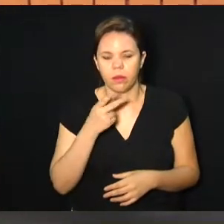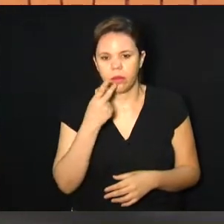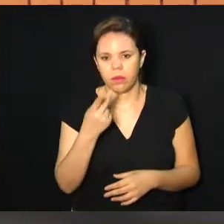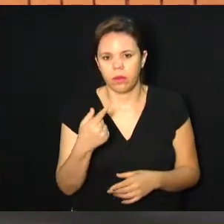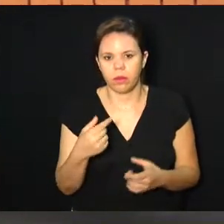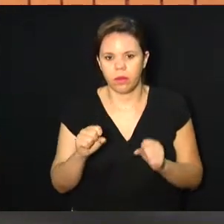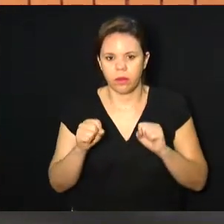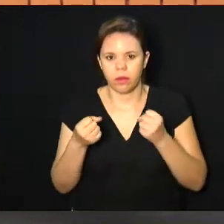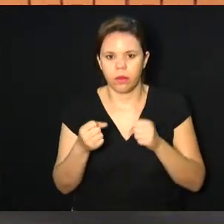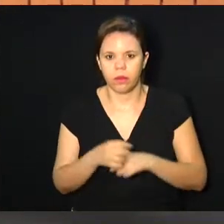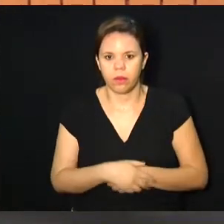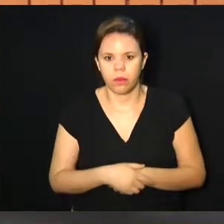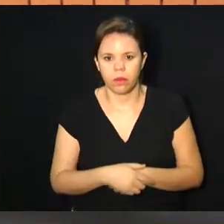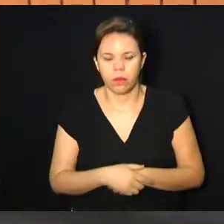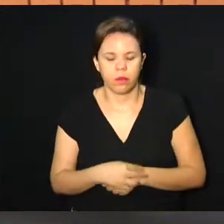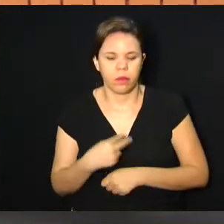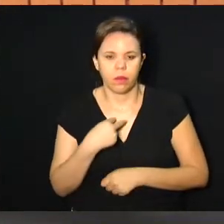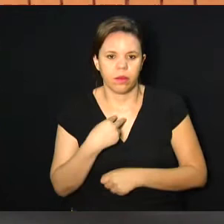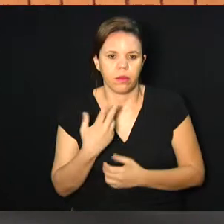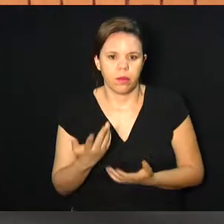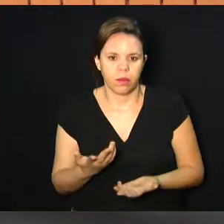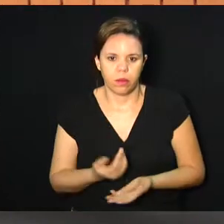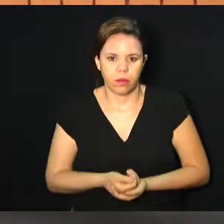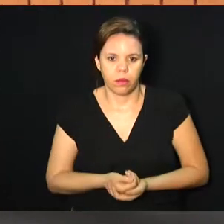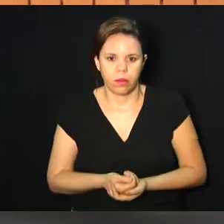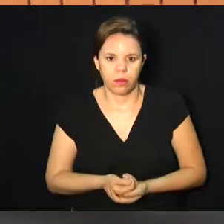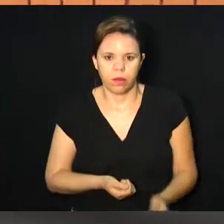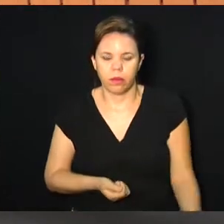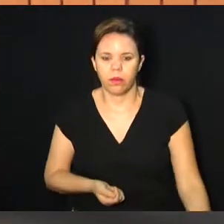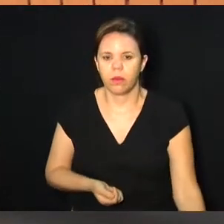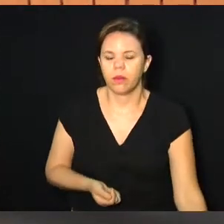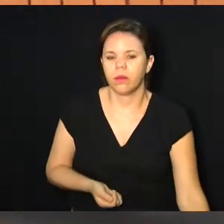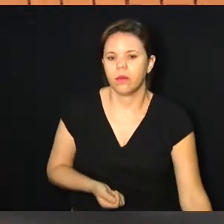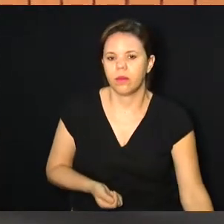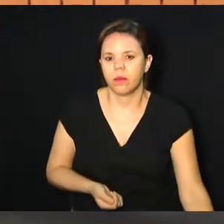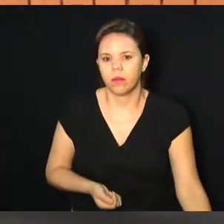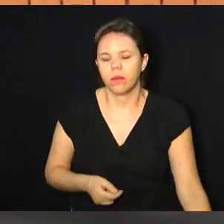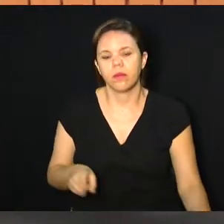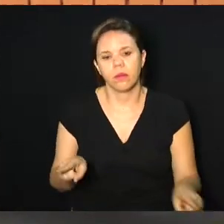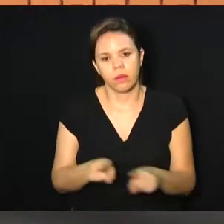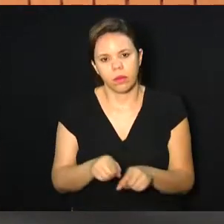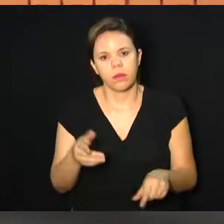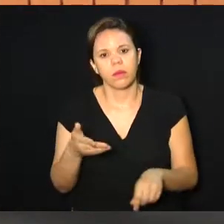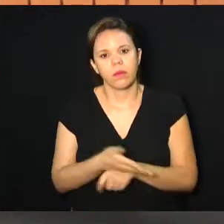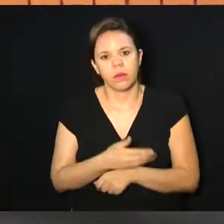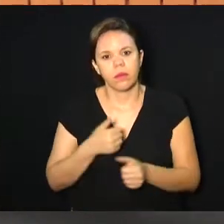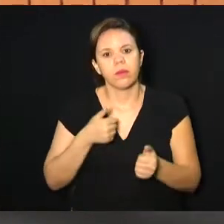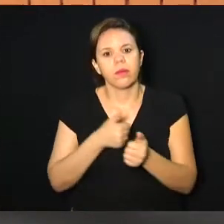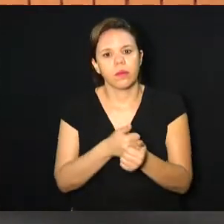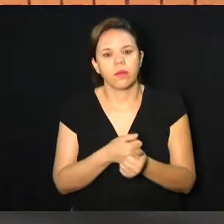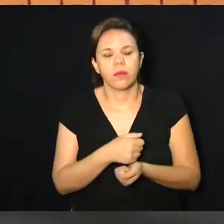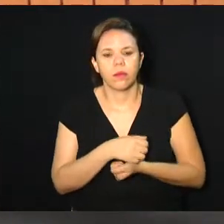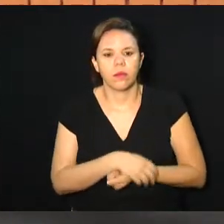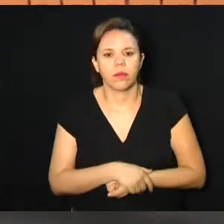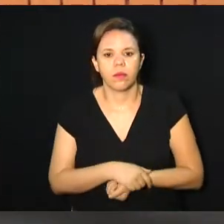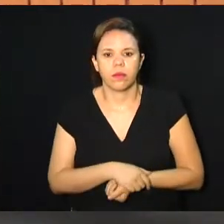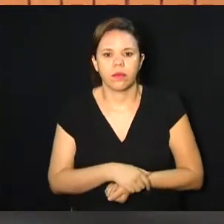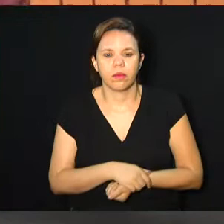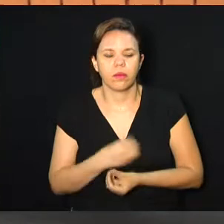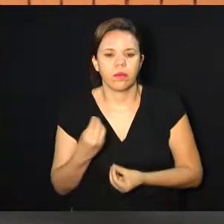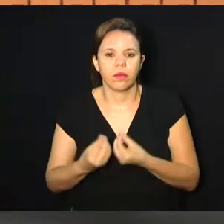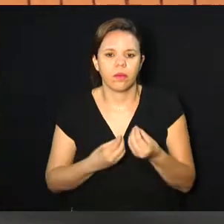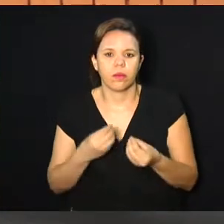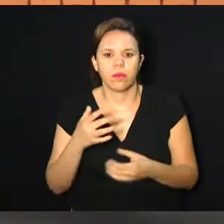queria reforçar. Não dá para, também, além da participação, né, o acompanhamento. Como se